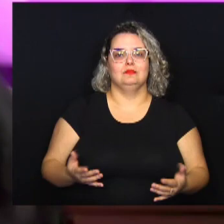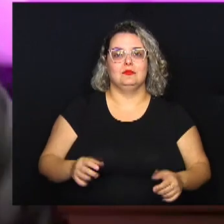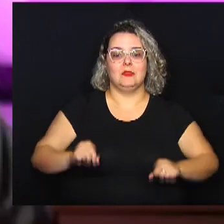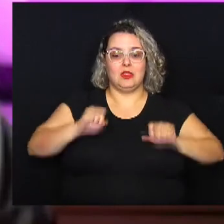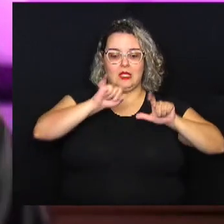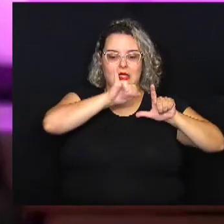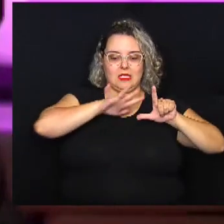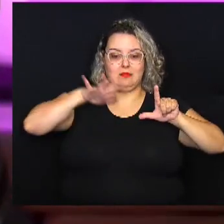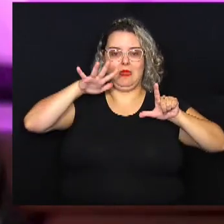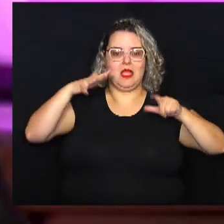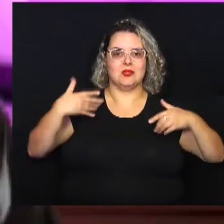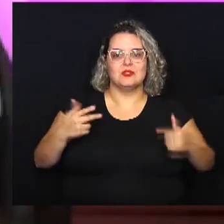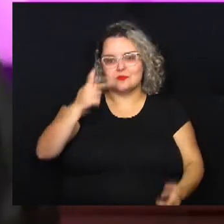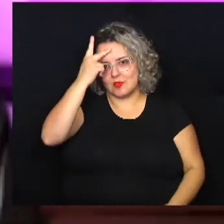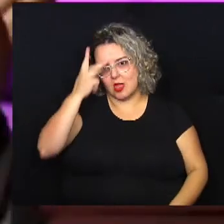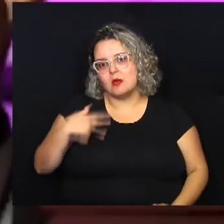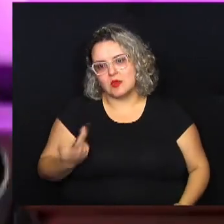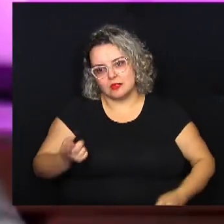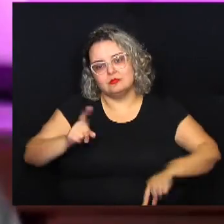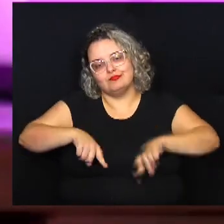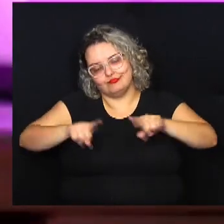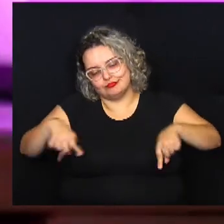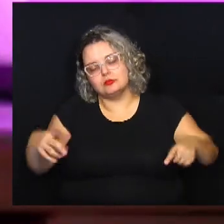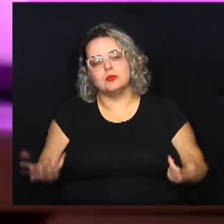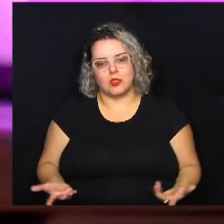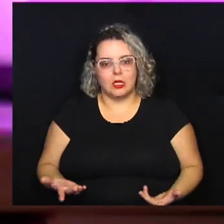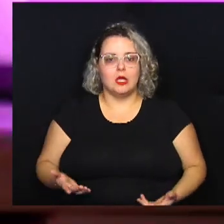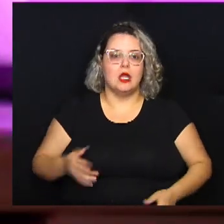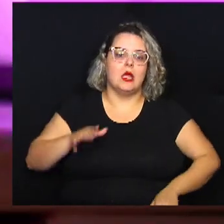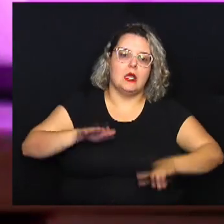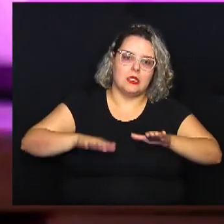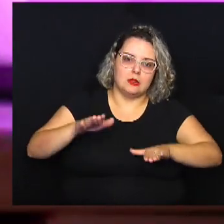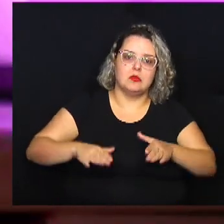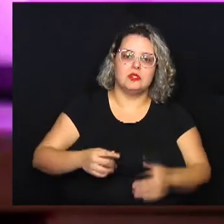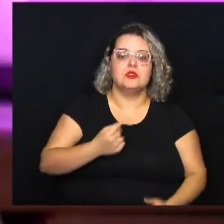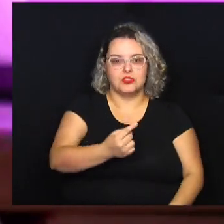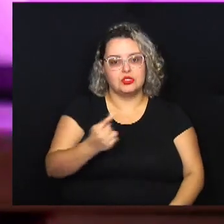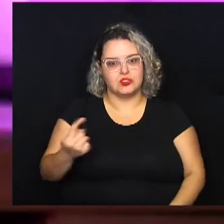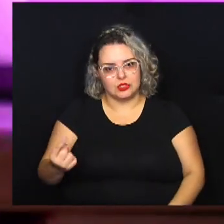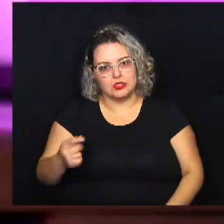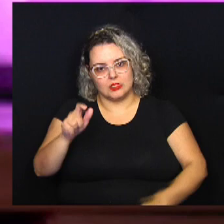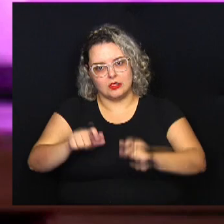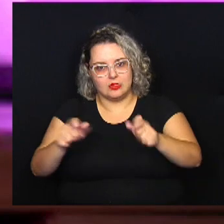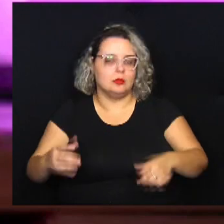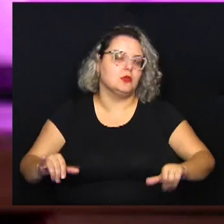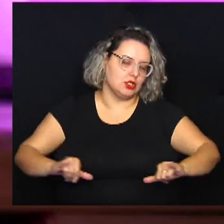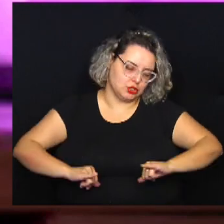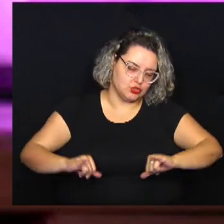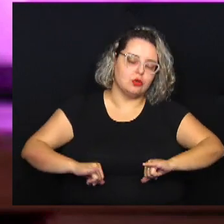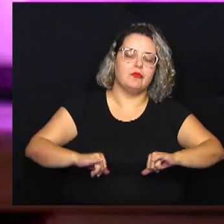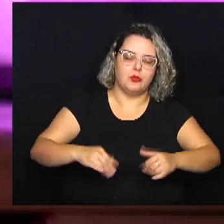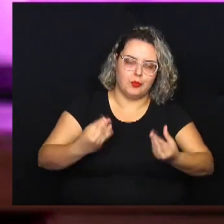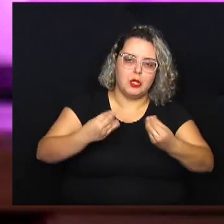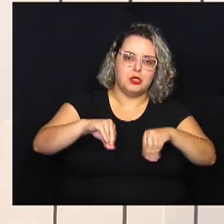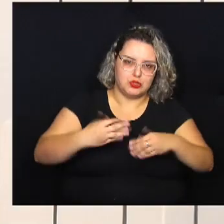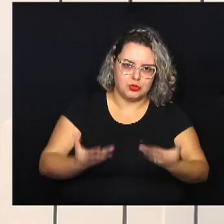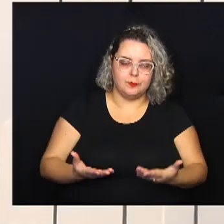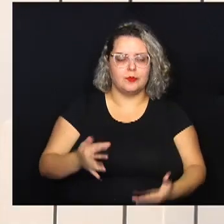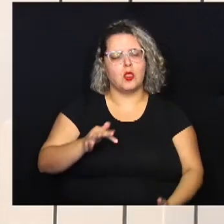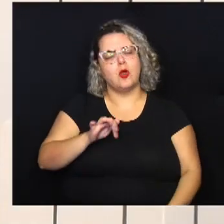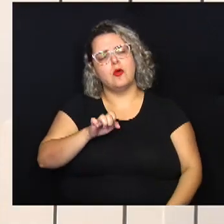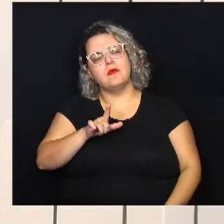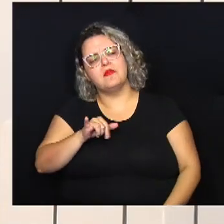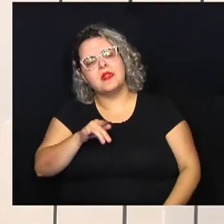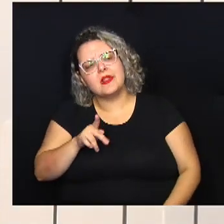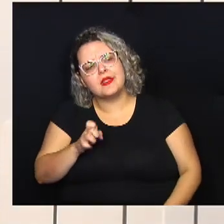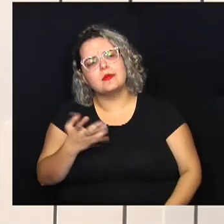danos ali são variáveis e dependem ali, obviamente, de cada situação, de cada pessoa ali que sofreu aquele dano. Ô Felipe, no